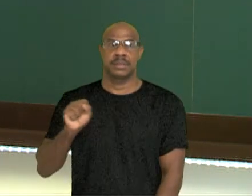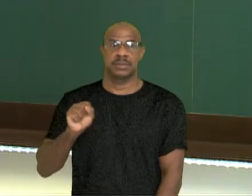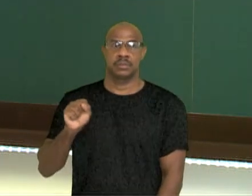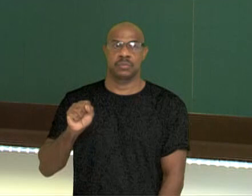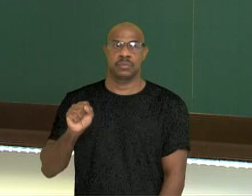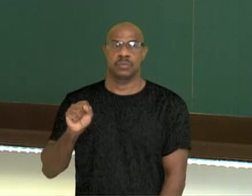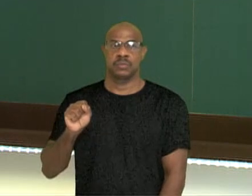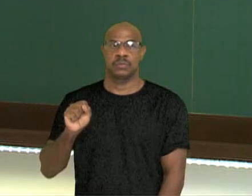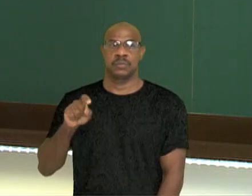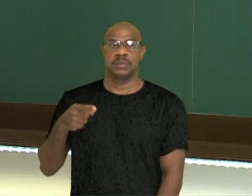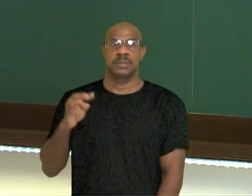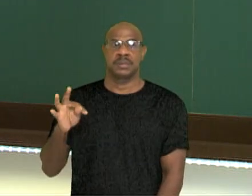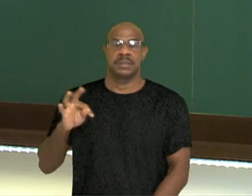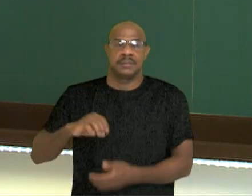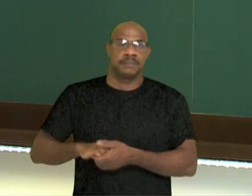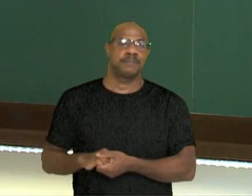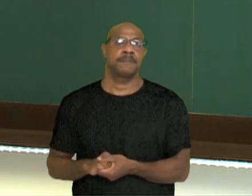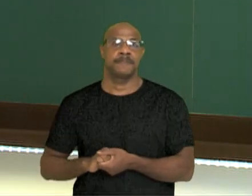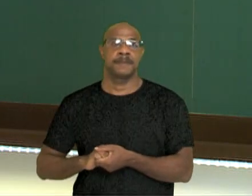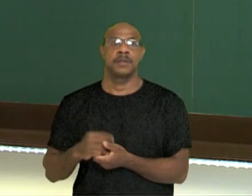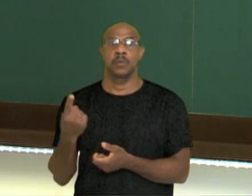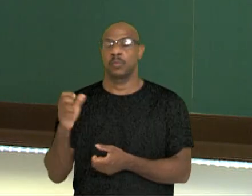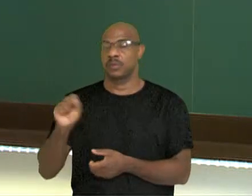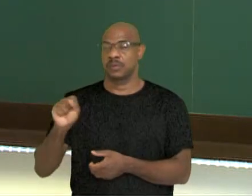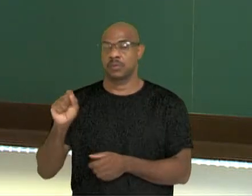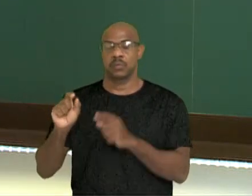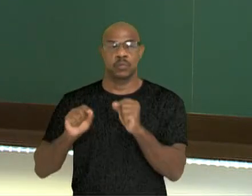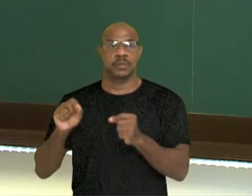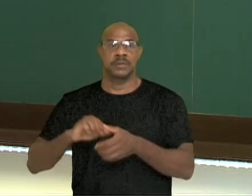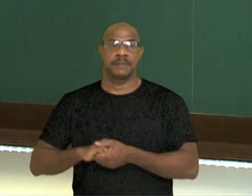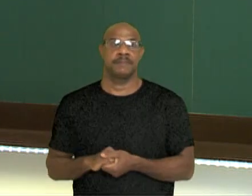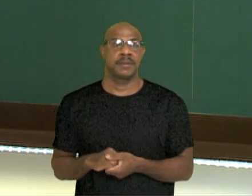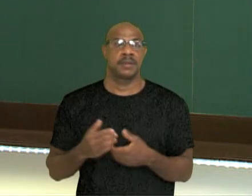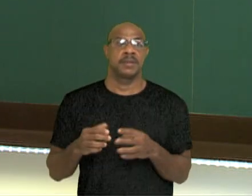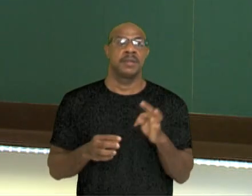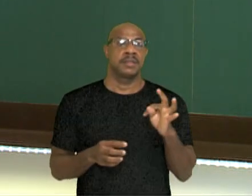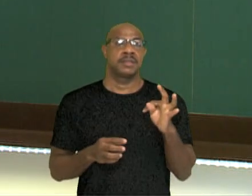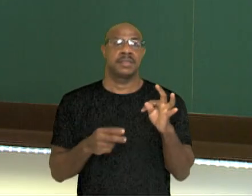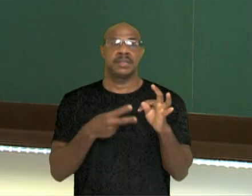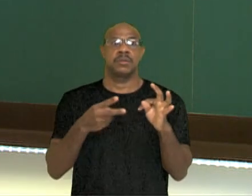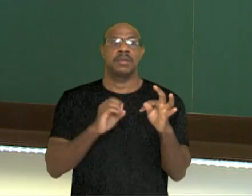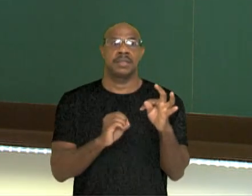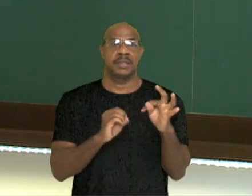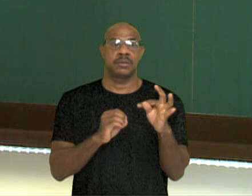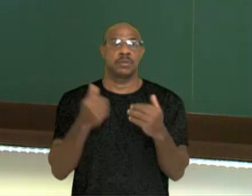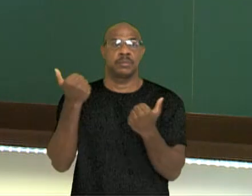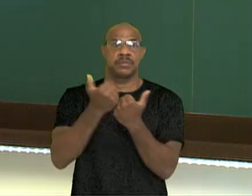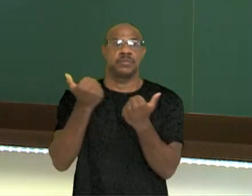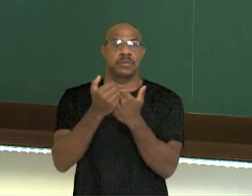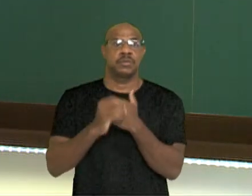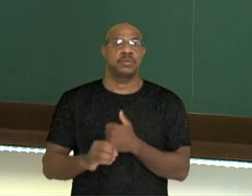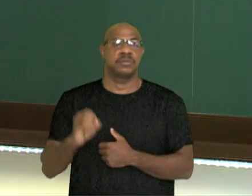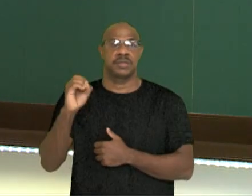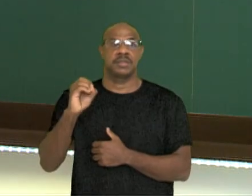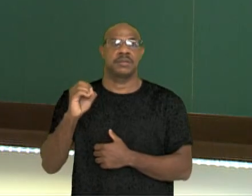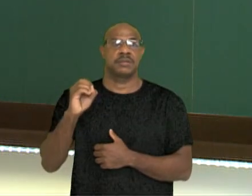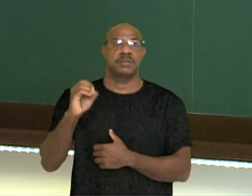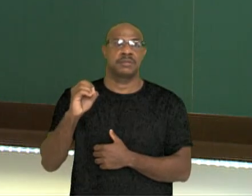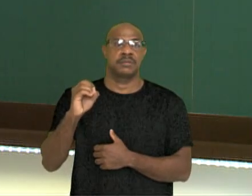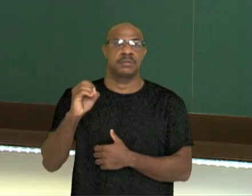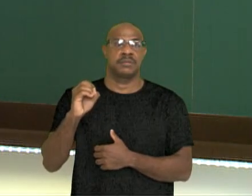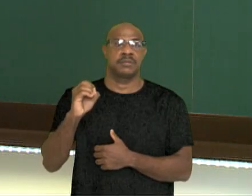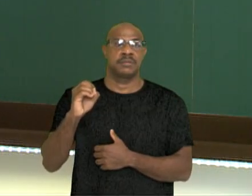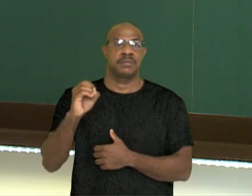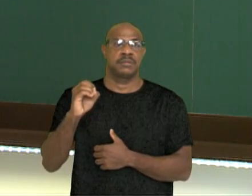de meio e meio segundo. Então vamos lá, a gente vai começar aqui com o t igual a 0. Substituindo 0 no lugar do t, a gente vai ter y igual a